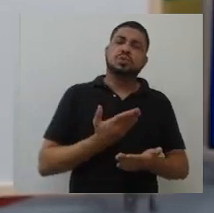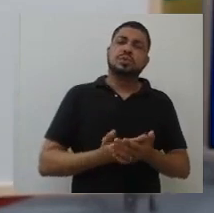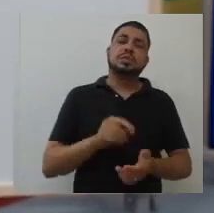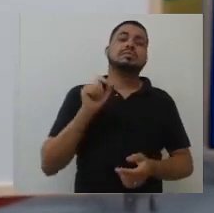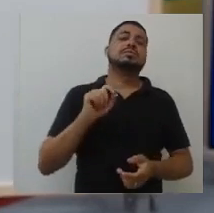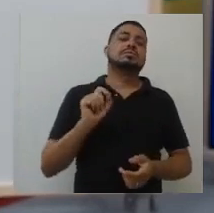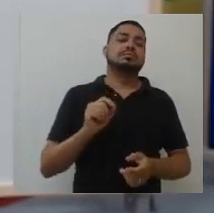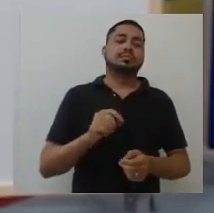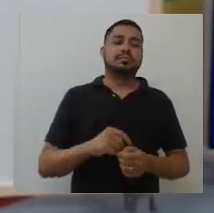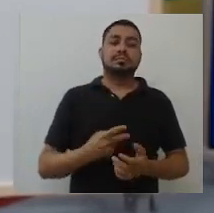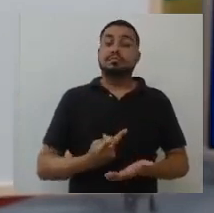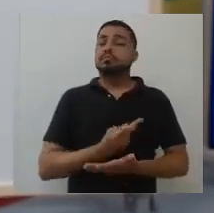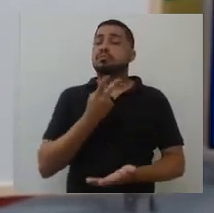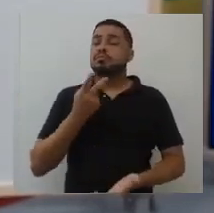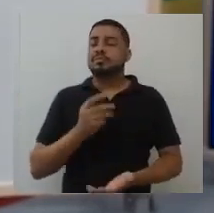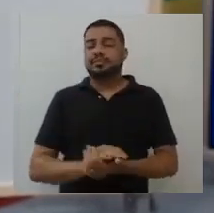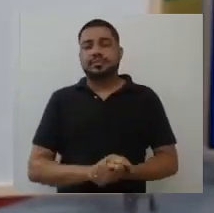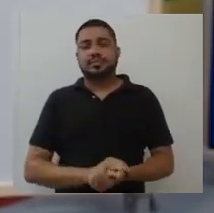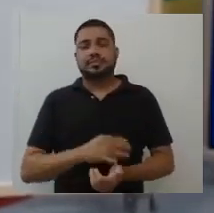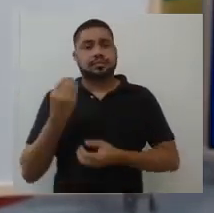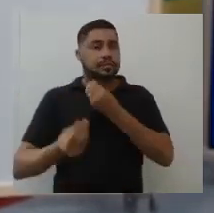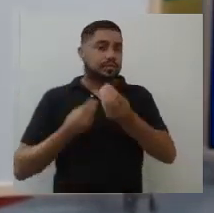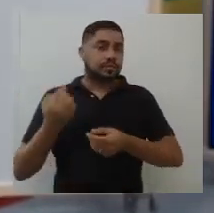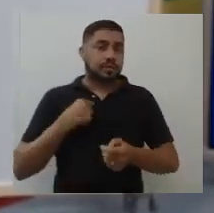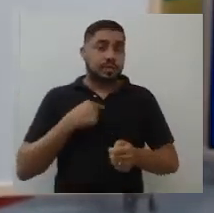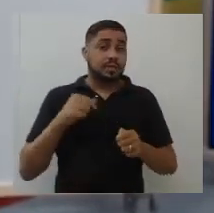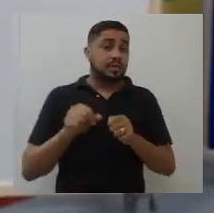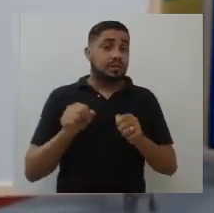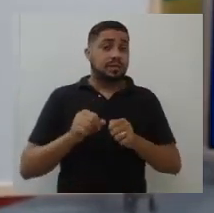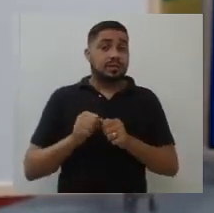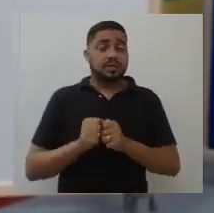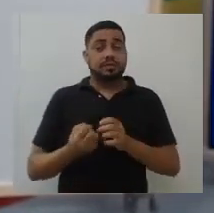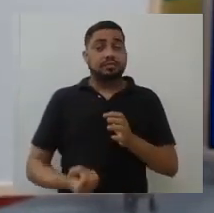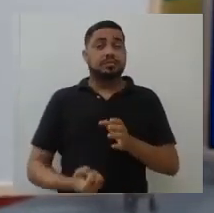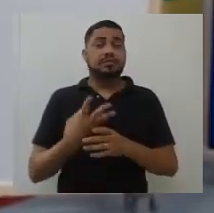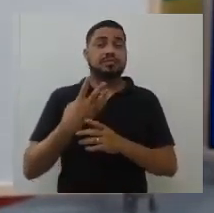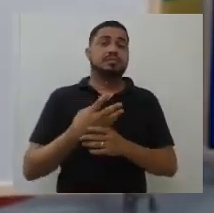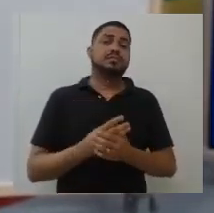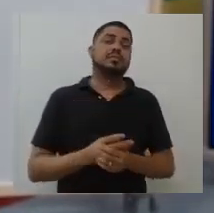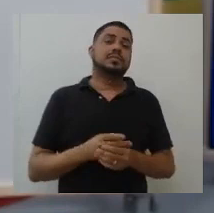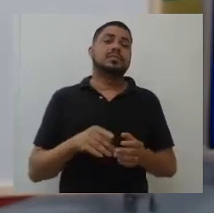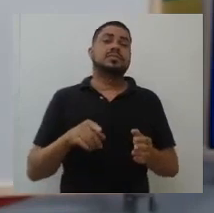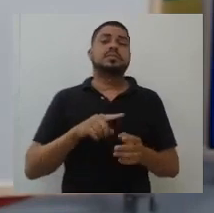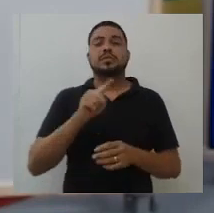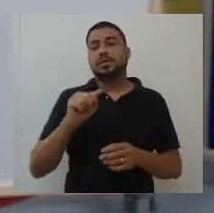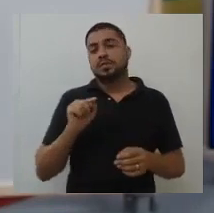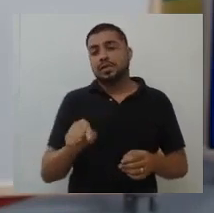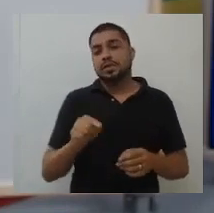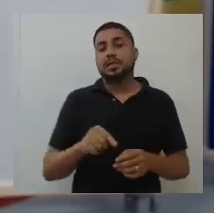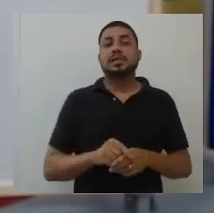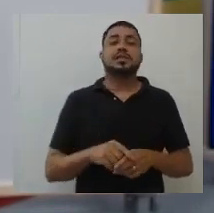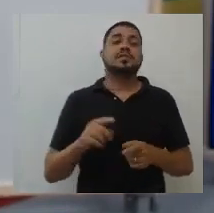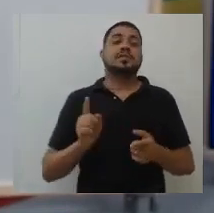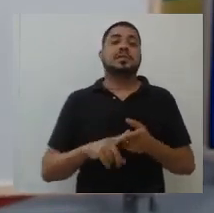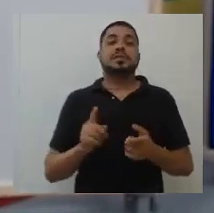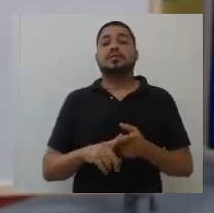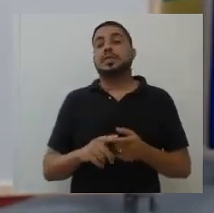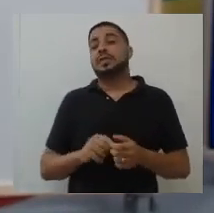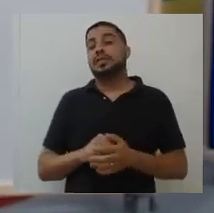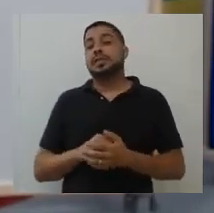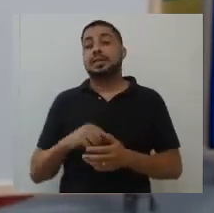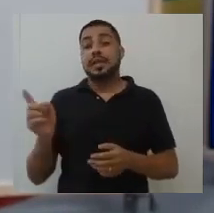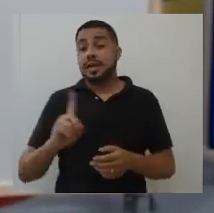isso? O que acontece? Né? Então, como é que eu faço para formar um interrogativo negativo? Para formar um interrogativo negativo, eu